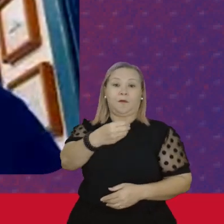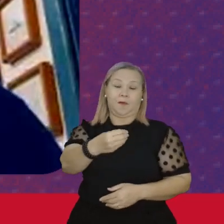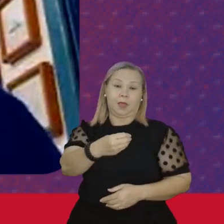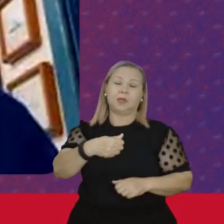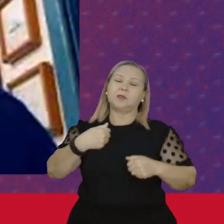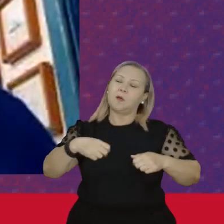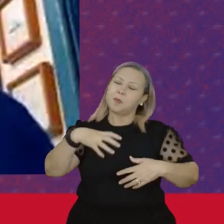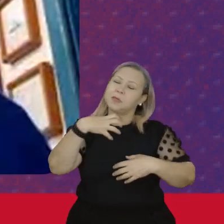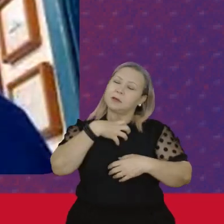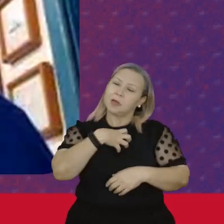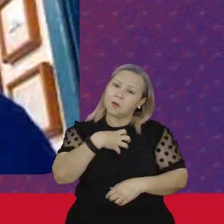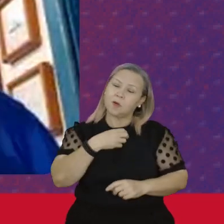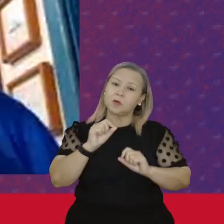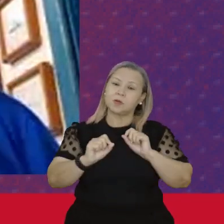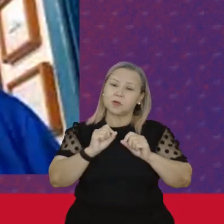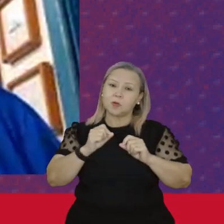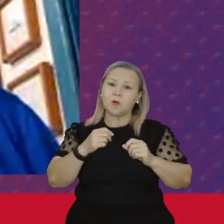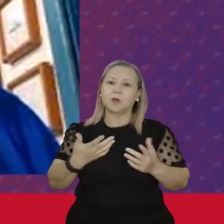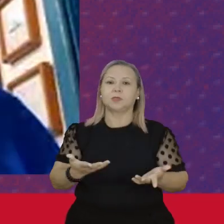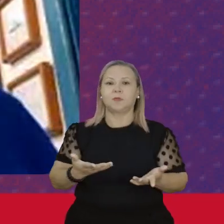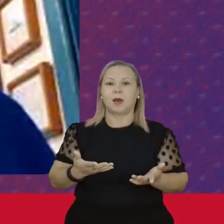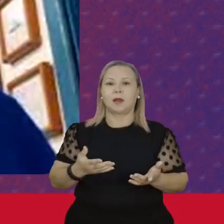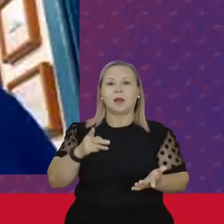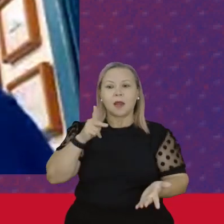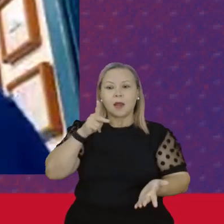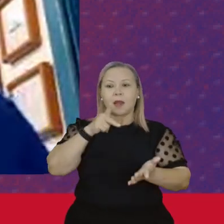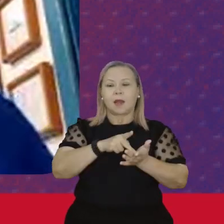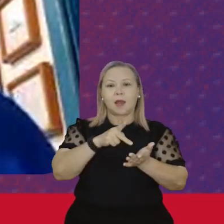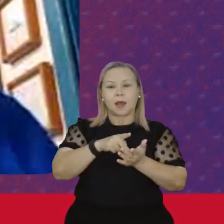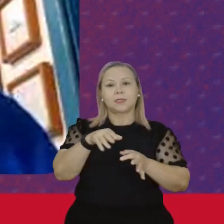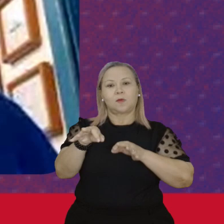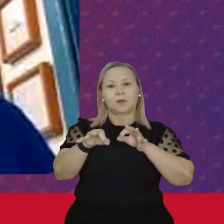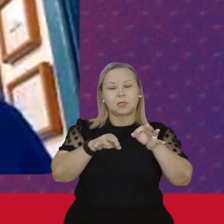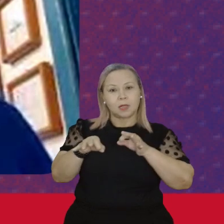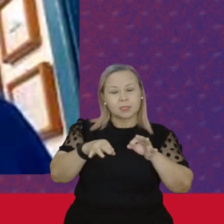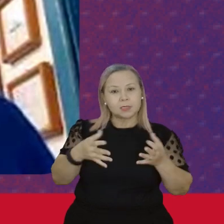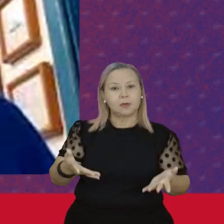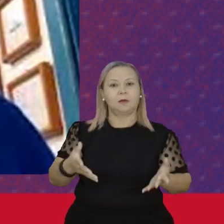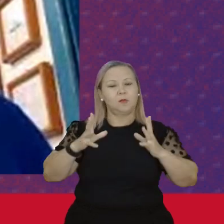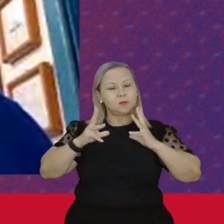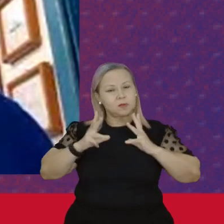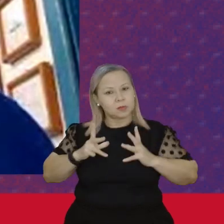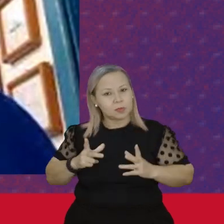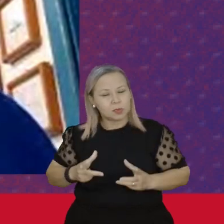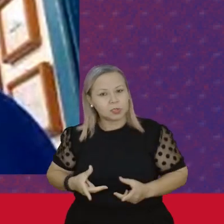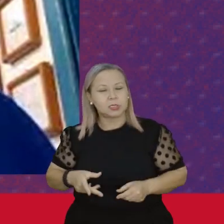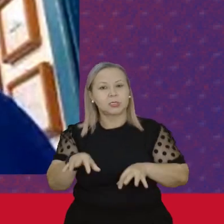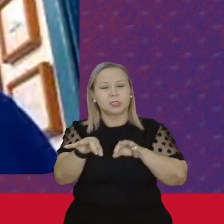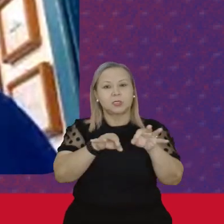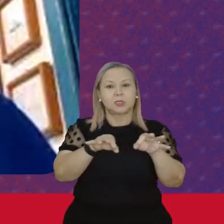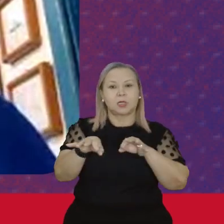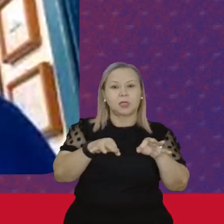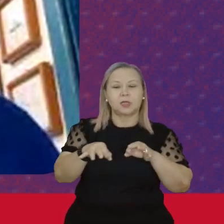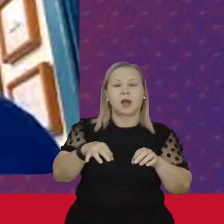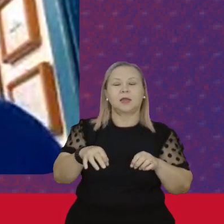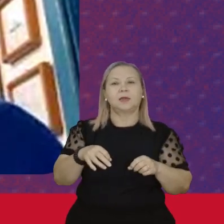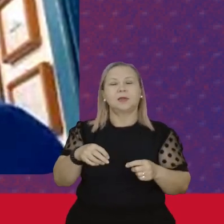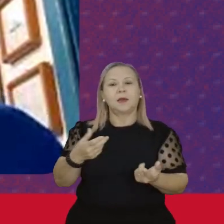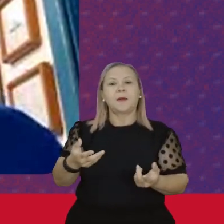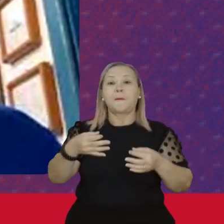condições para realizar um abortamento em condições sanitárias e ideais,